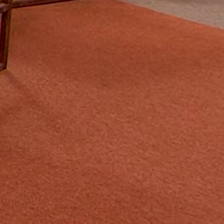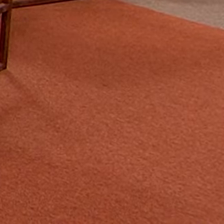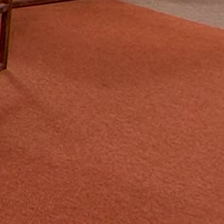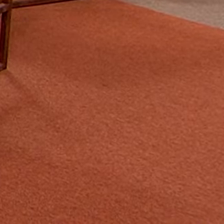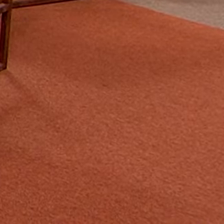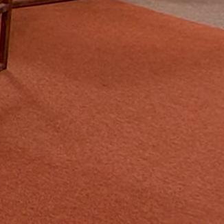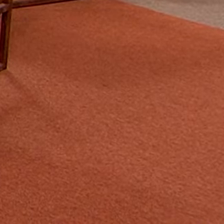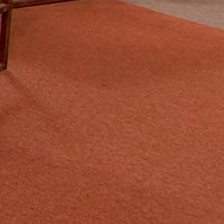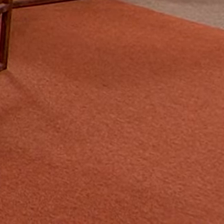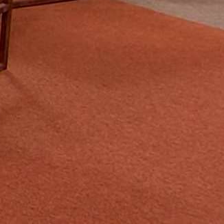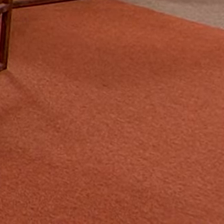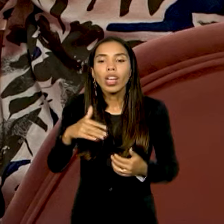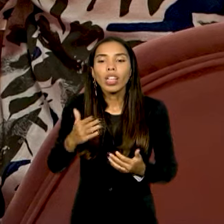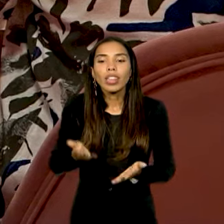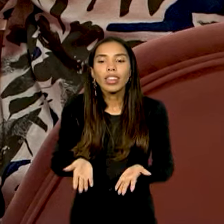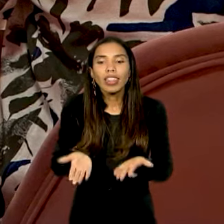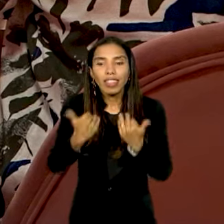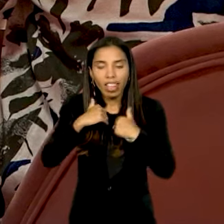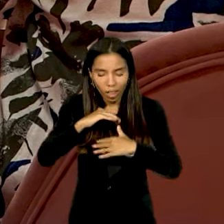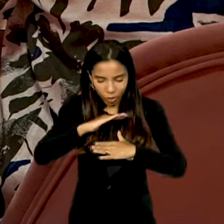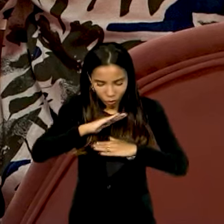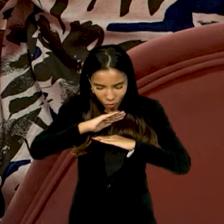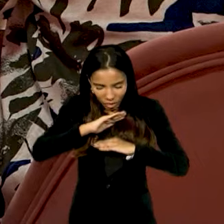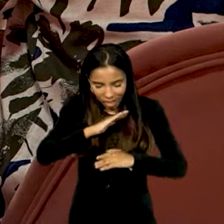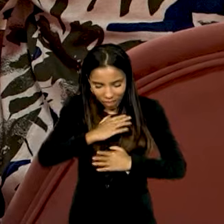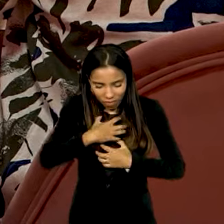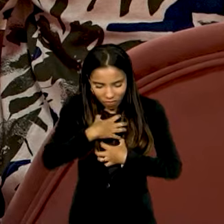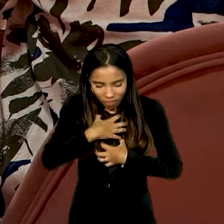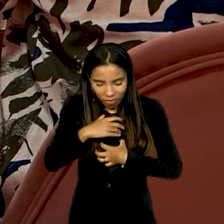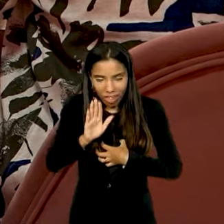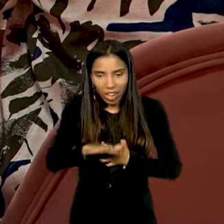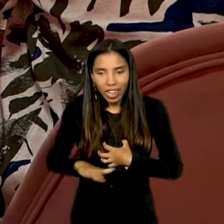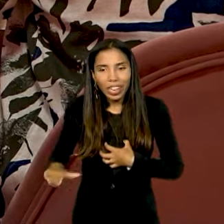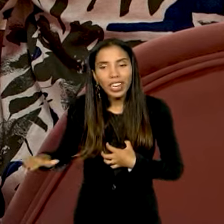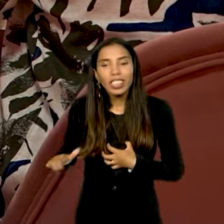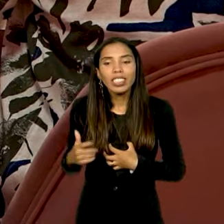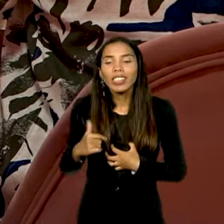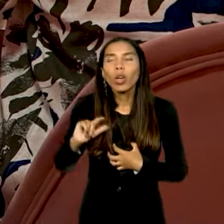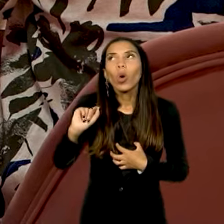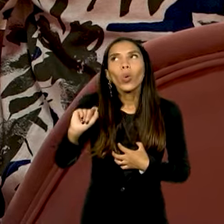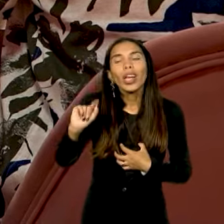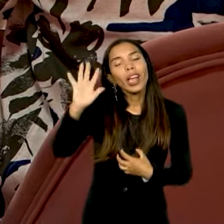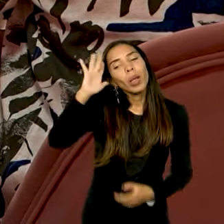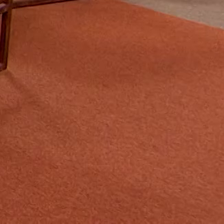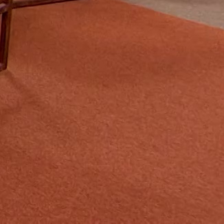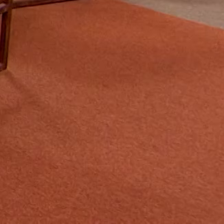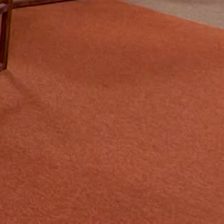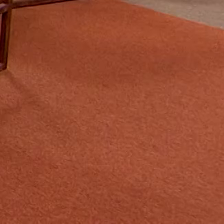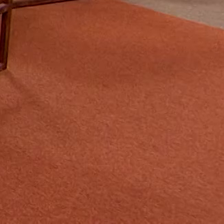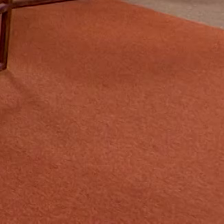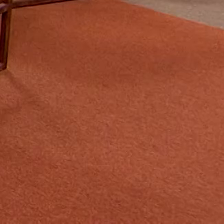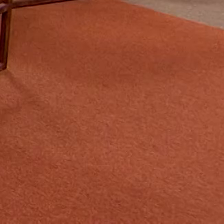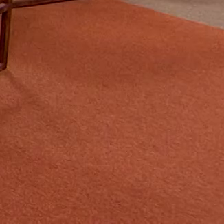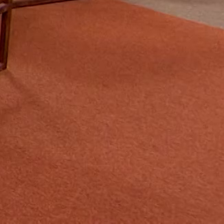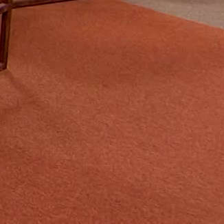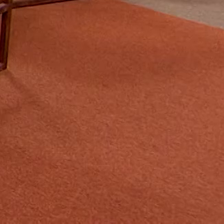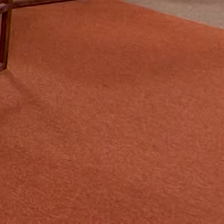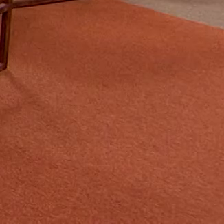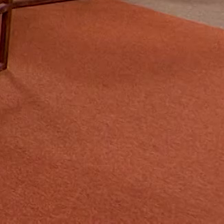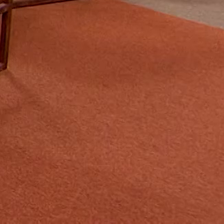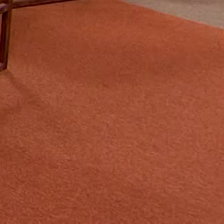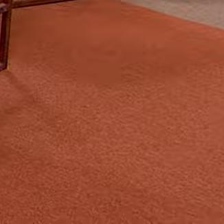assim, o que, que vocês diriam para a criança de vocês. Eu acho que é isso, né? Imaginem, né? Deem asas à imaginação, nossa, né, não, Bia? Imaginem, gente. E